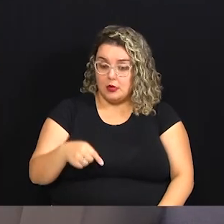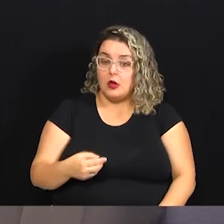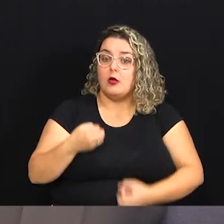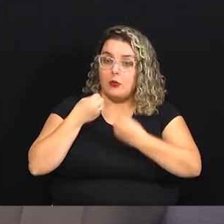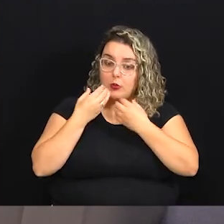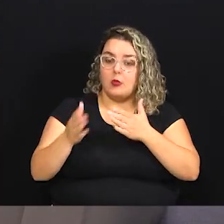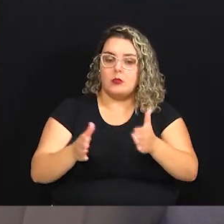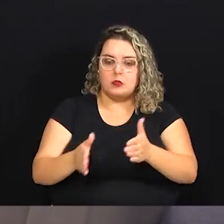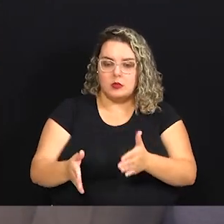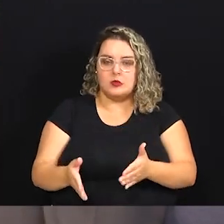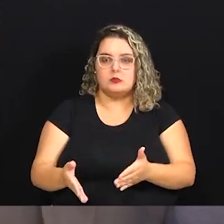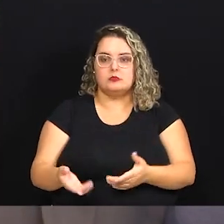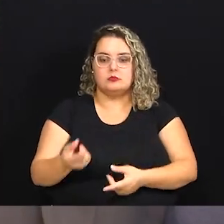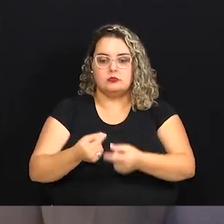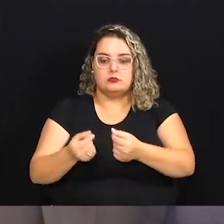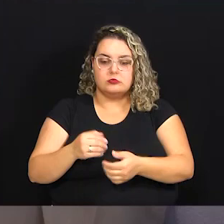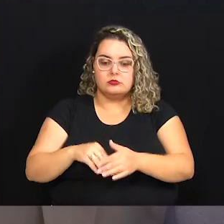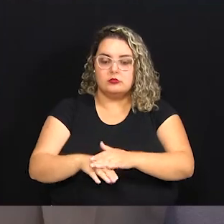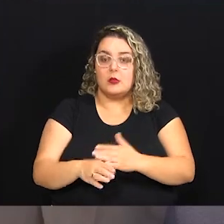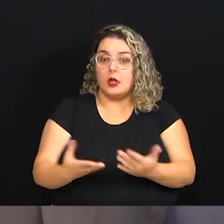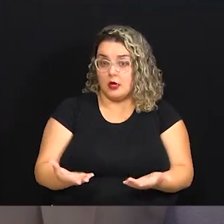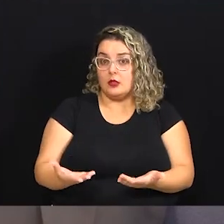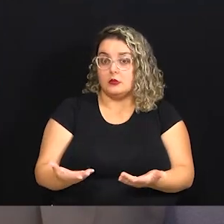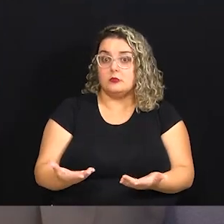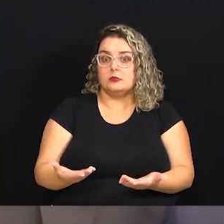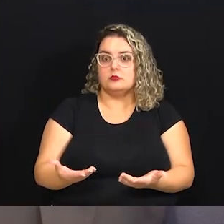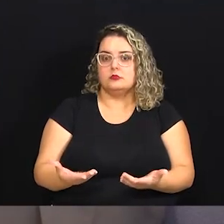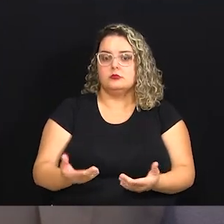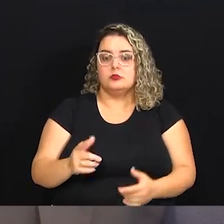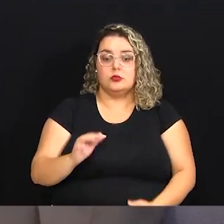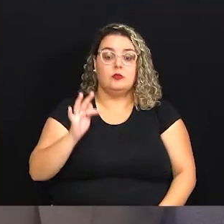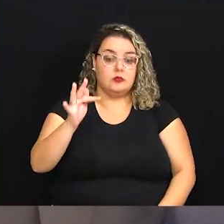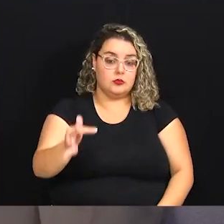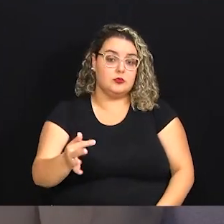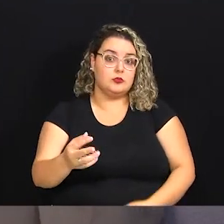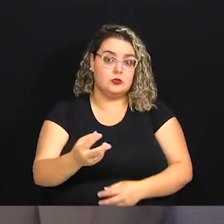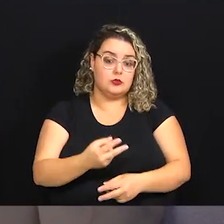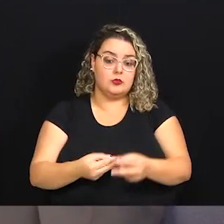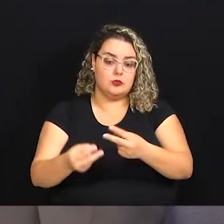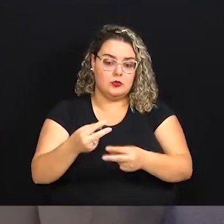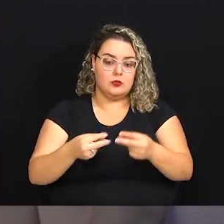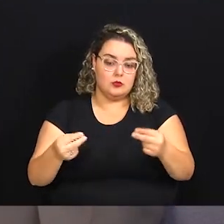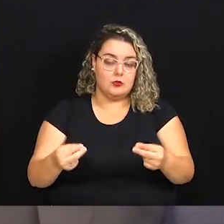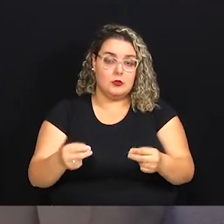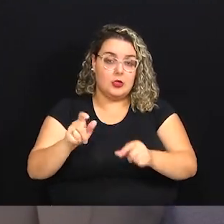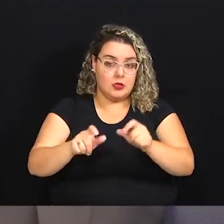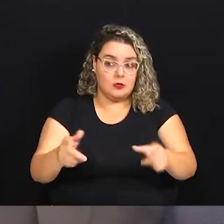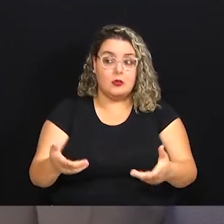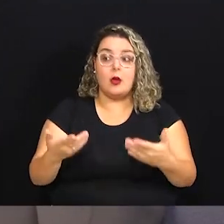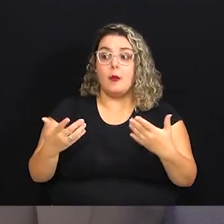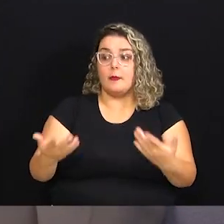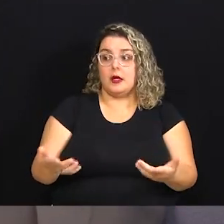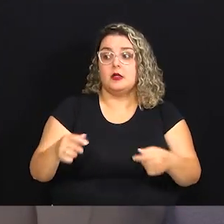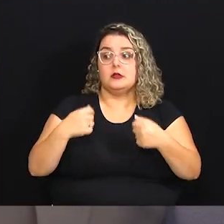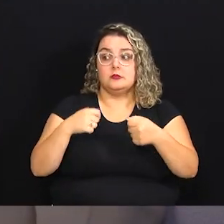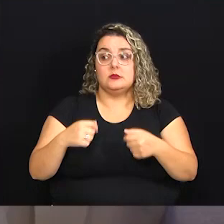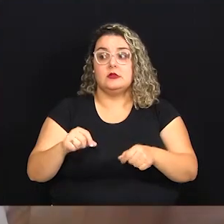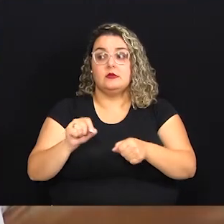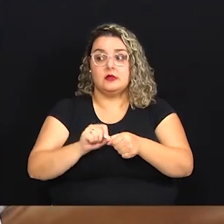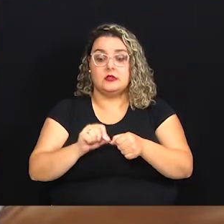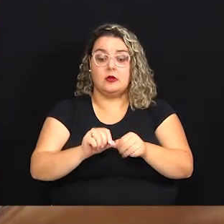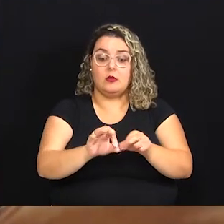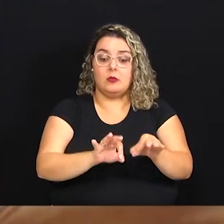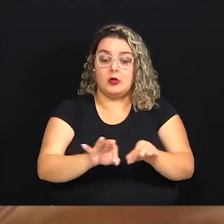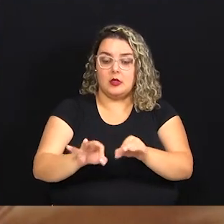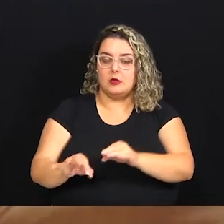é um bom momento de reservar uma parte desse dinheiro para eventualmente presentear as pessoas. No entanto, a gente precisa